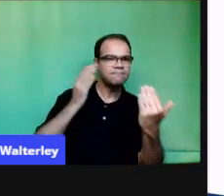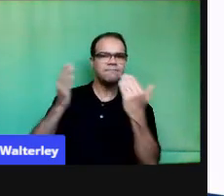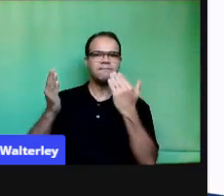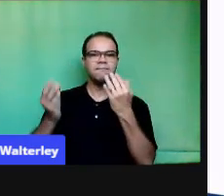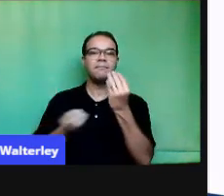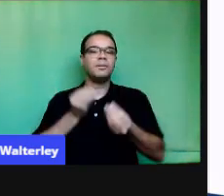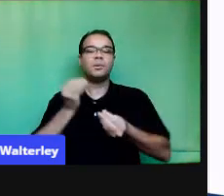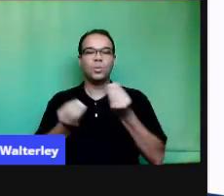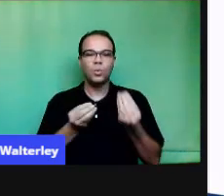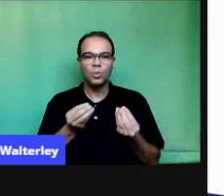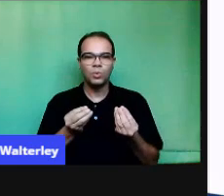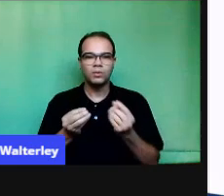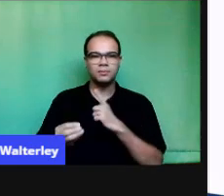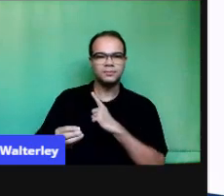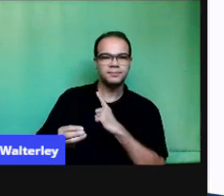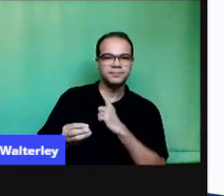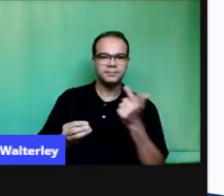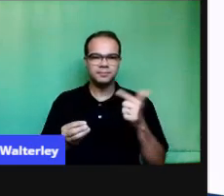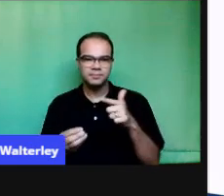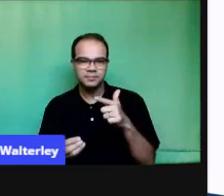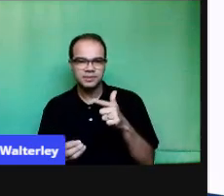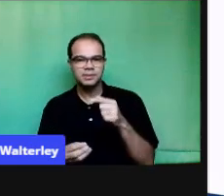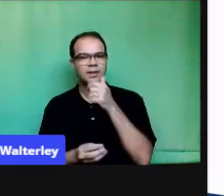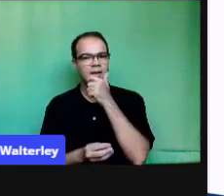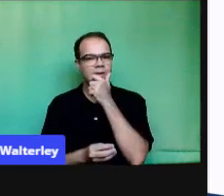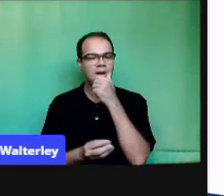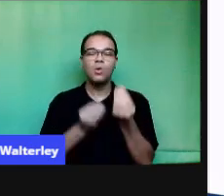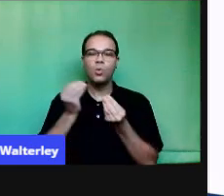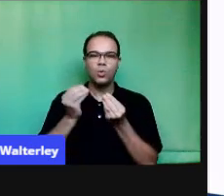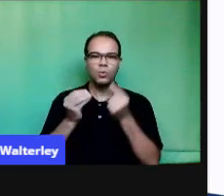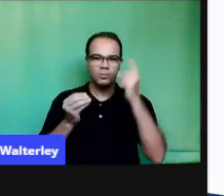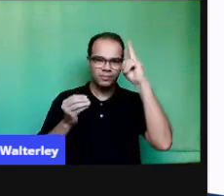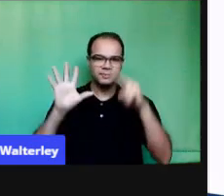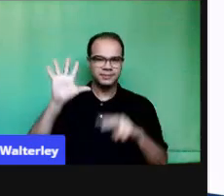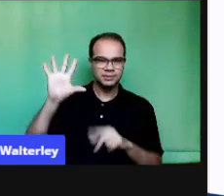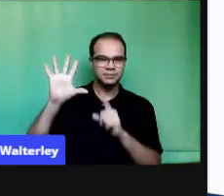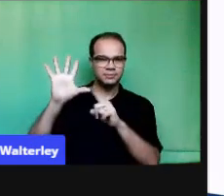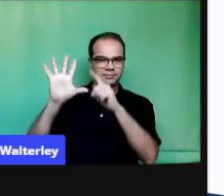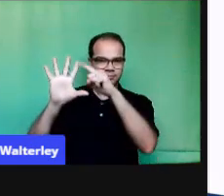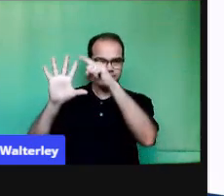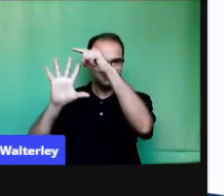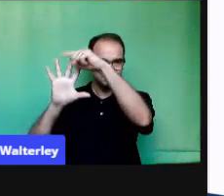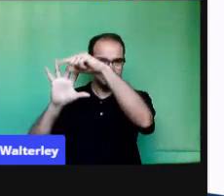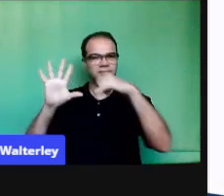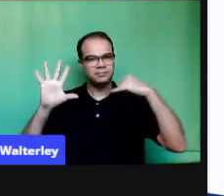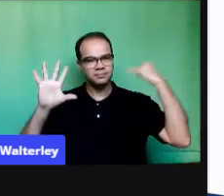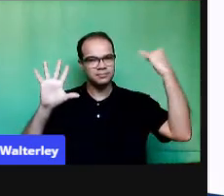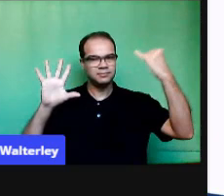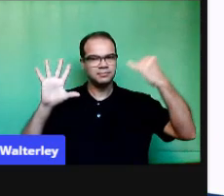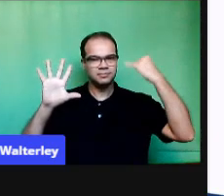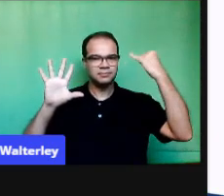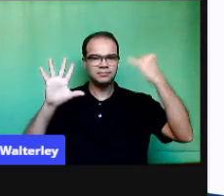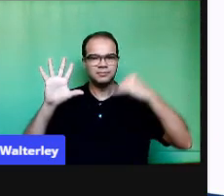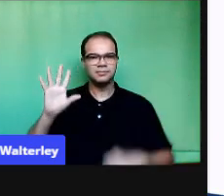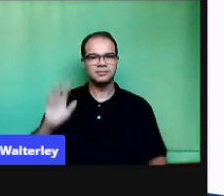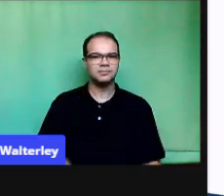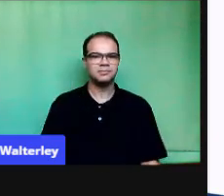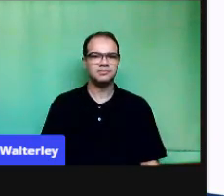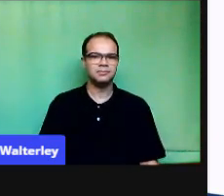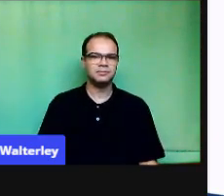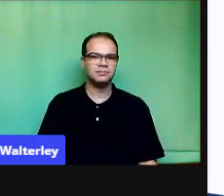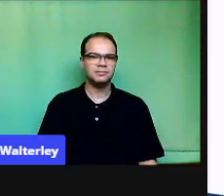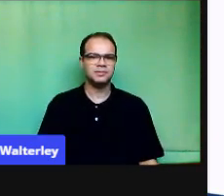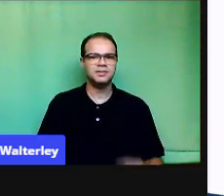essa perspectiva e chegar num consenso. Então, aquele estado mental que os animais, se eu olhar para o